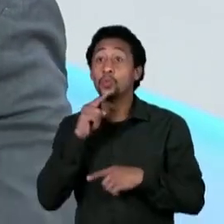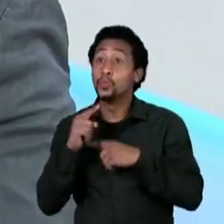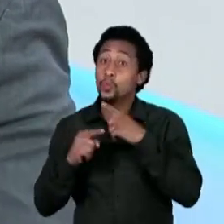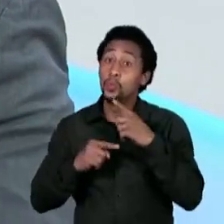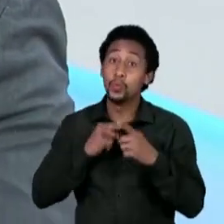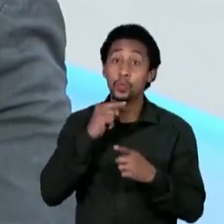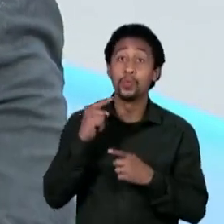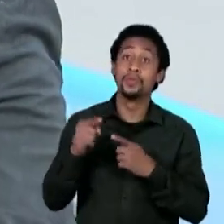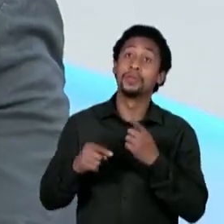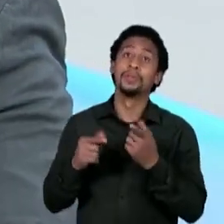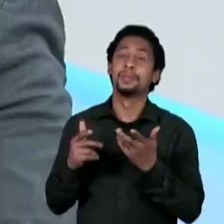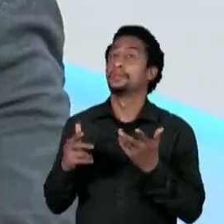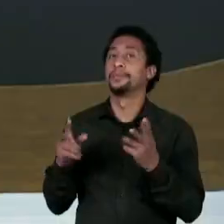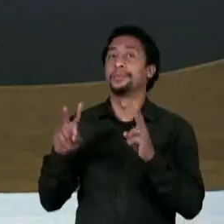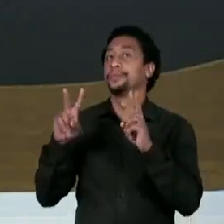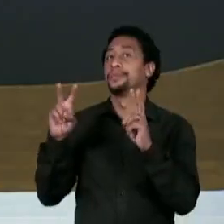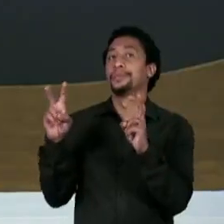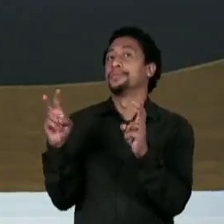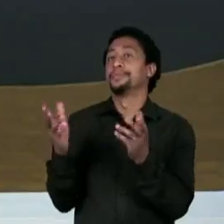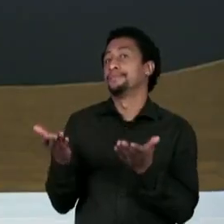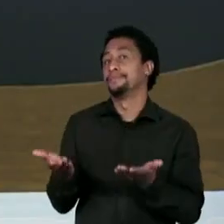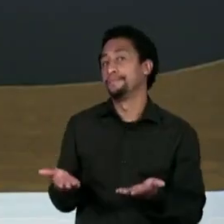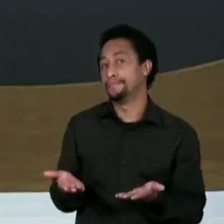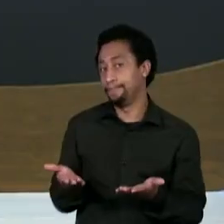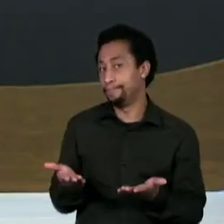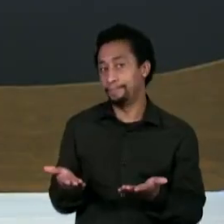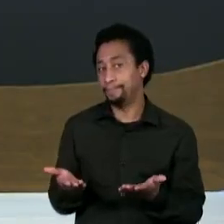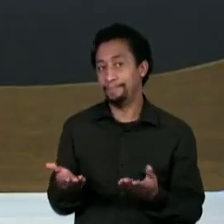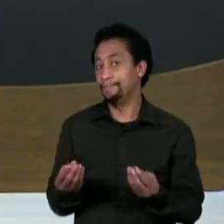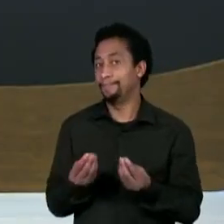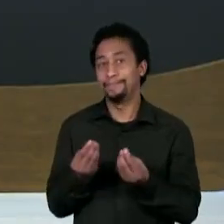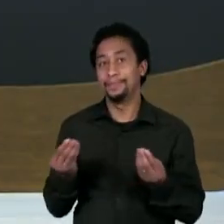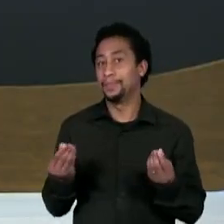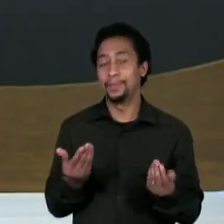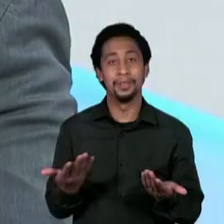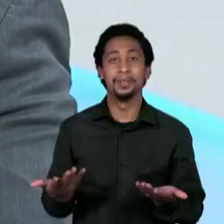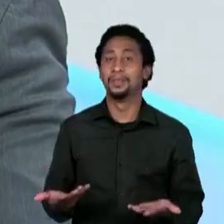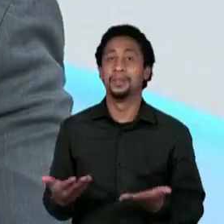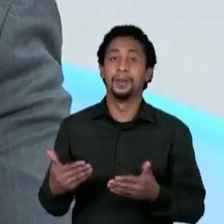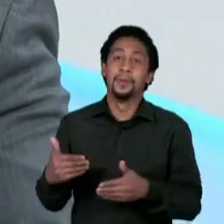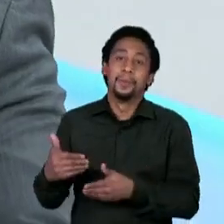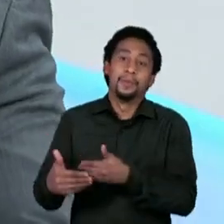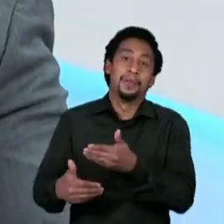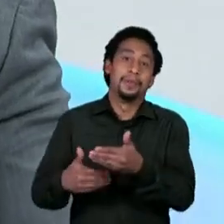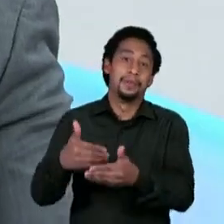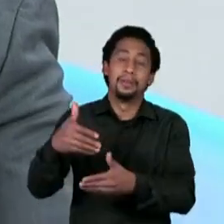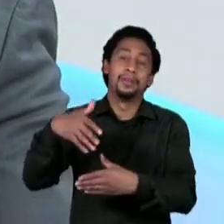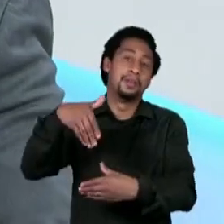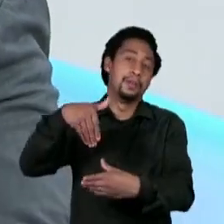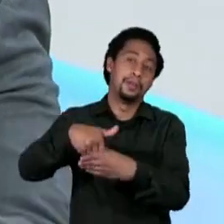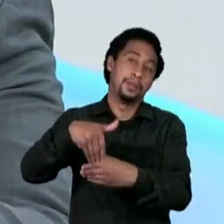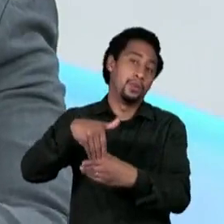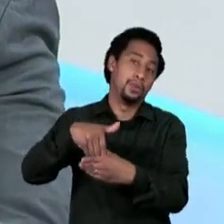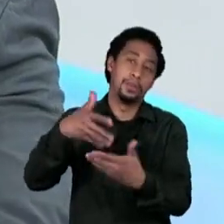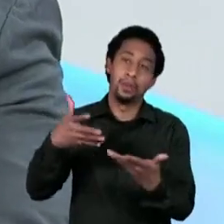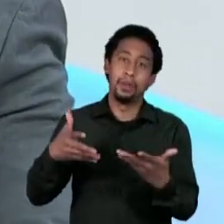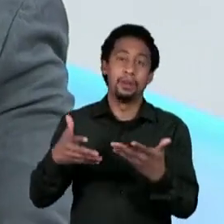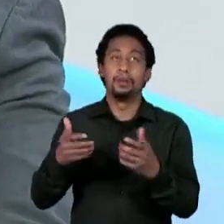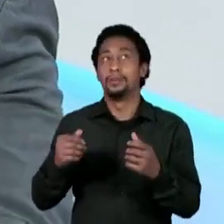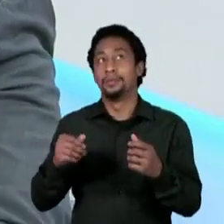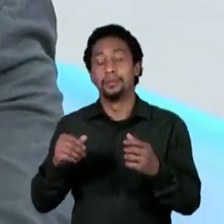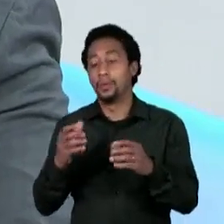à questão da do processo eleitoral em si da confiabilidade da